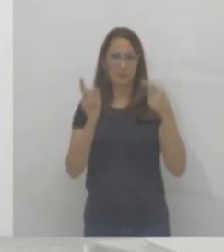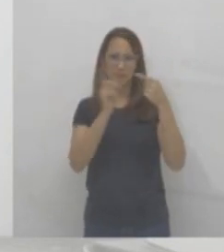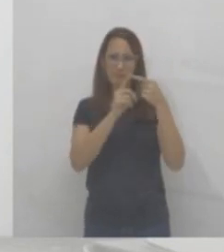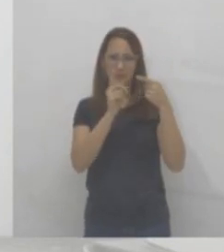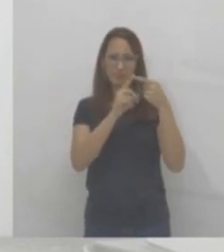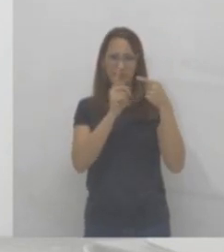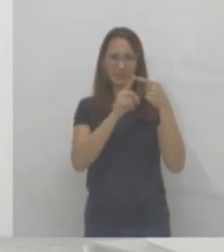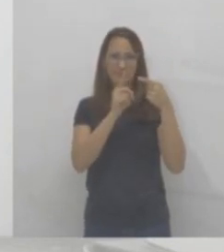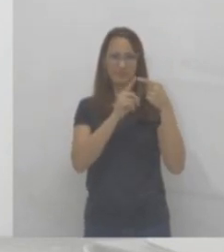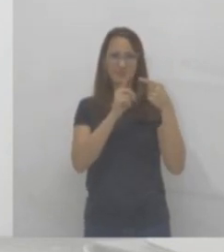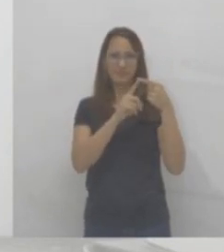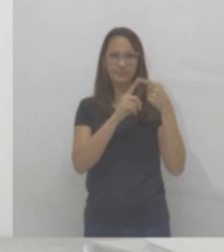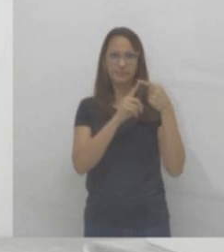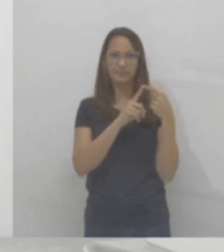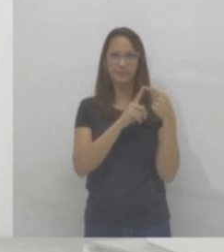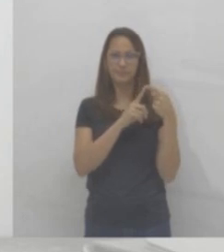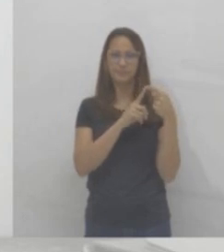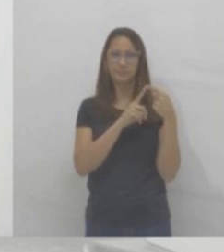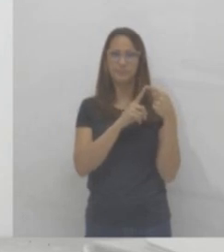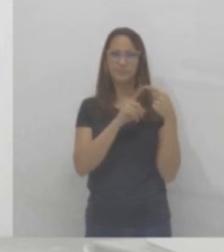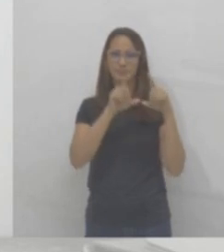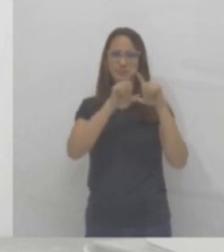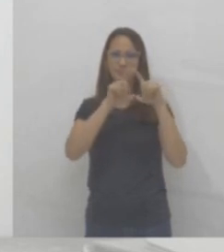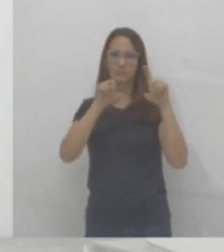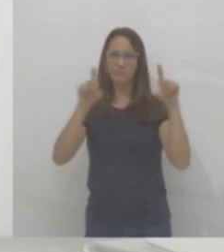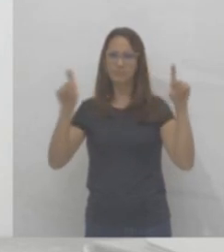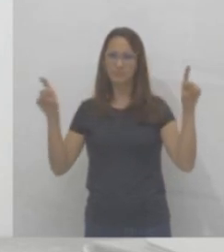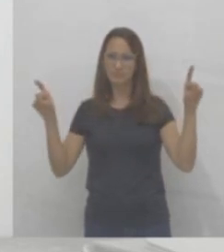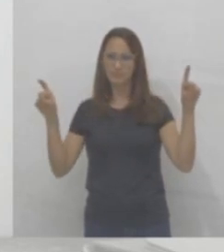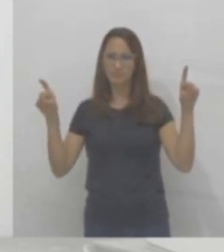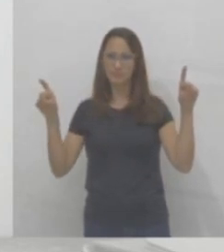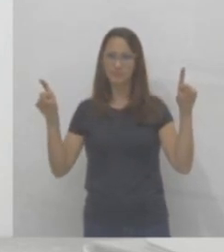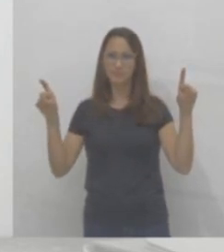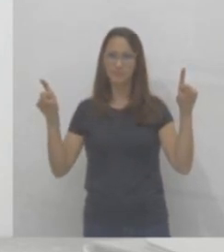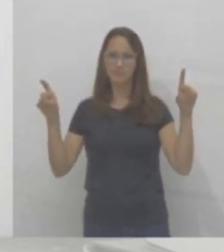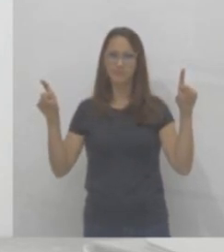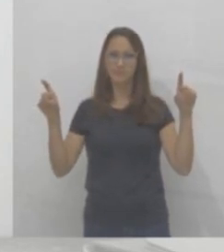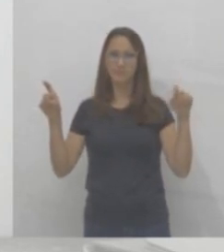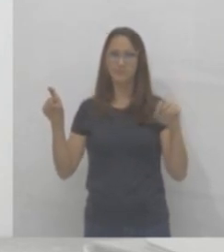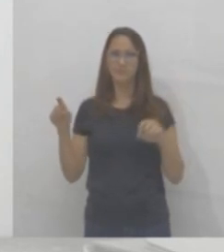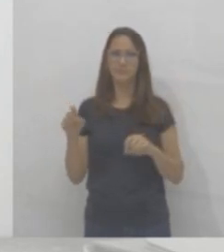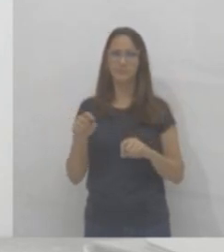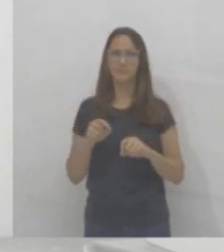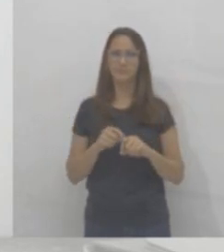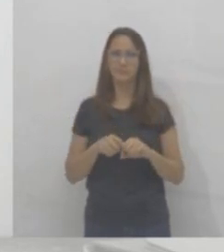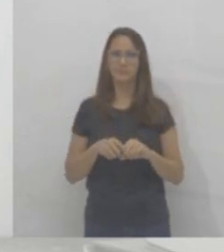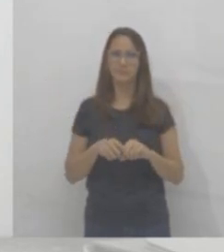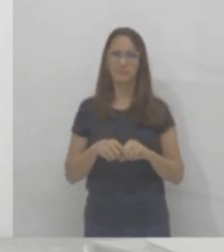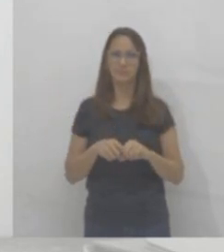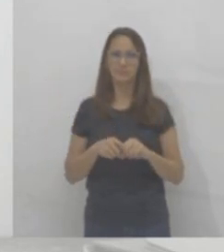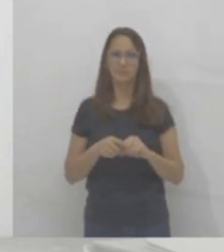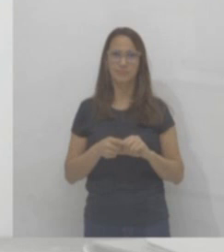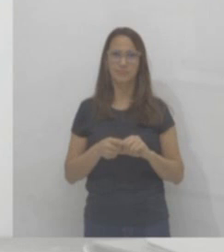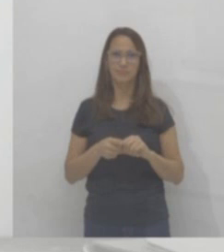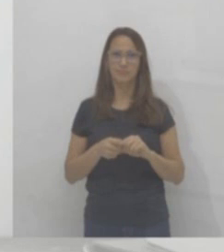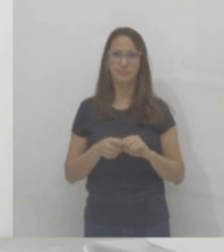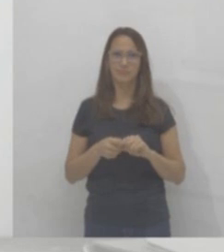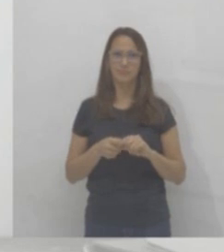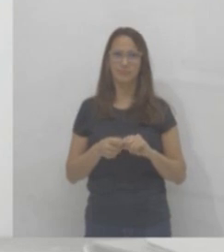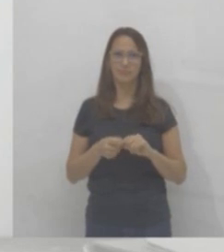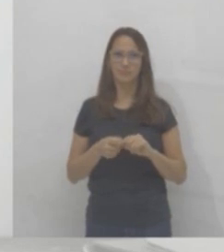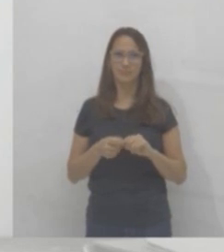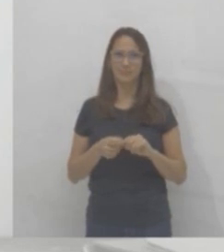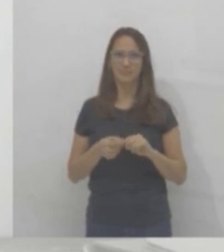é: If there's nothing good on TV tonight, if there's nothing good on